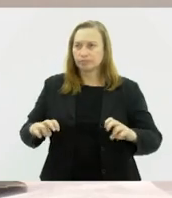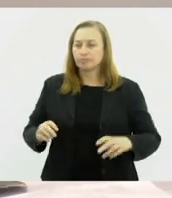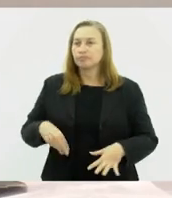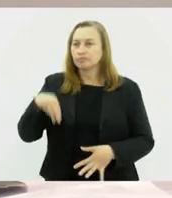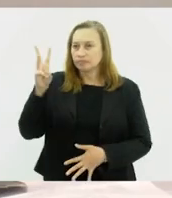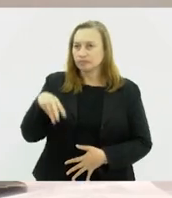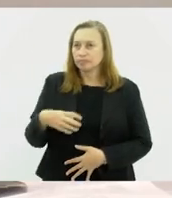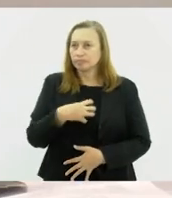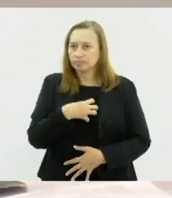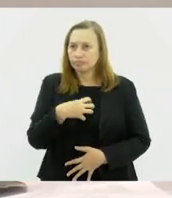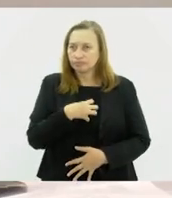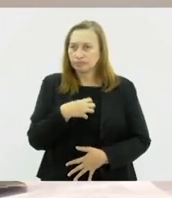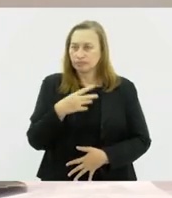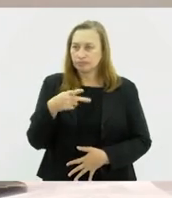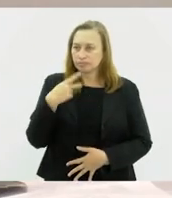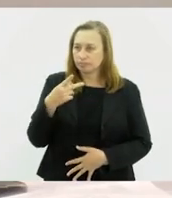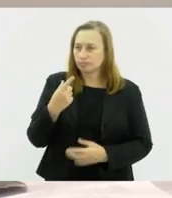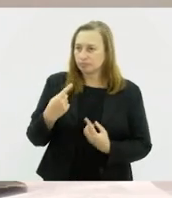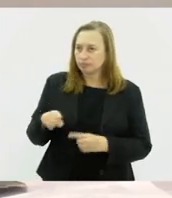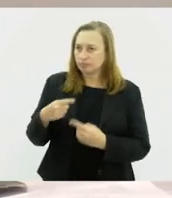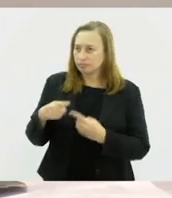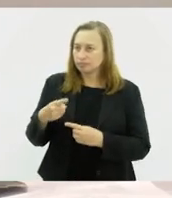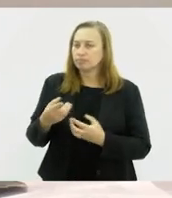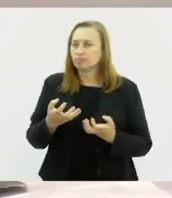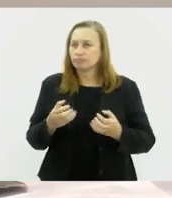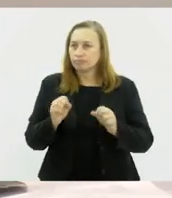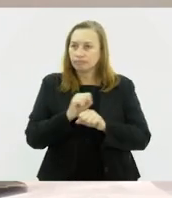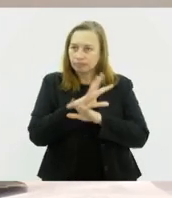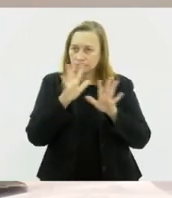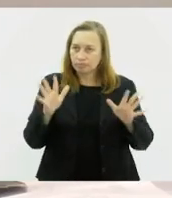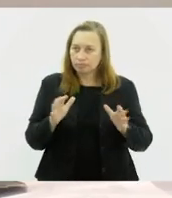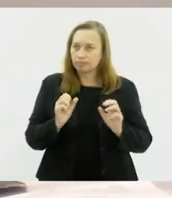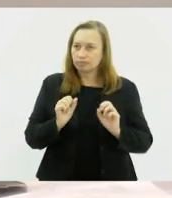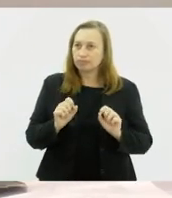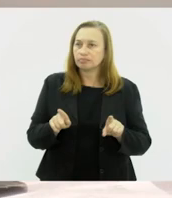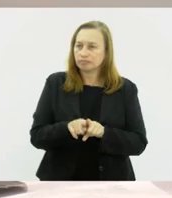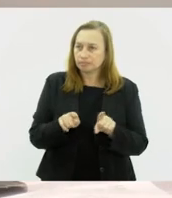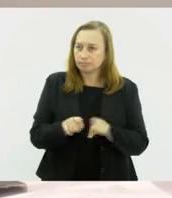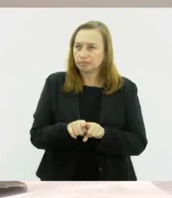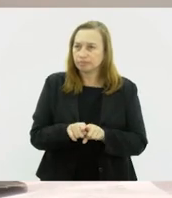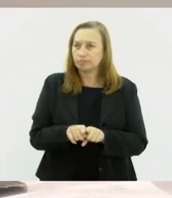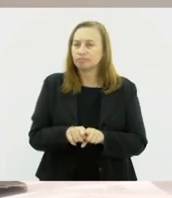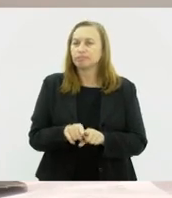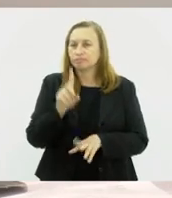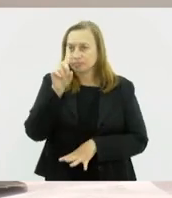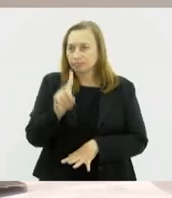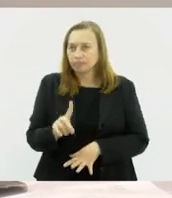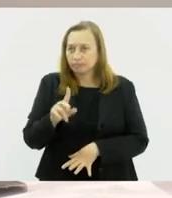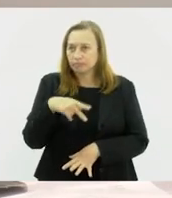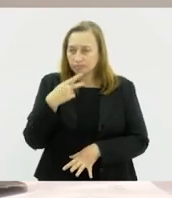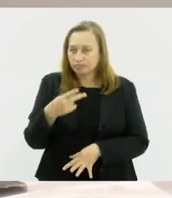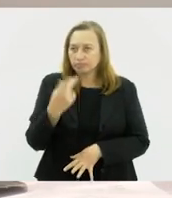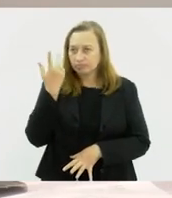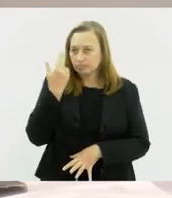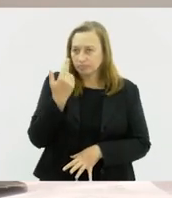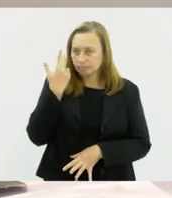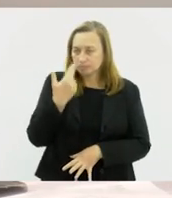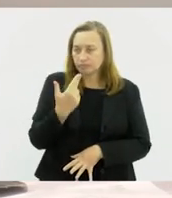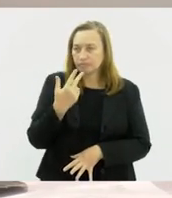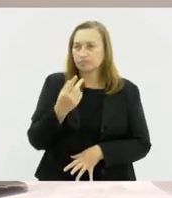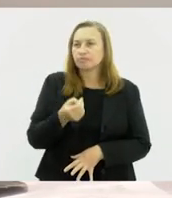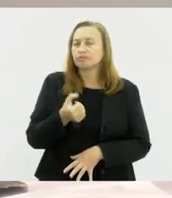sentir que foi citado ou foi provocado ou quer esclarecer algum ponto então também terá direito naturalmente a poucos